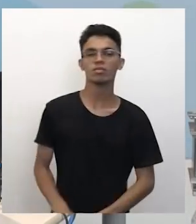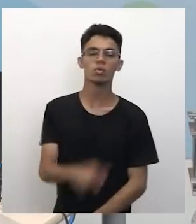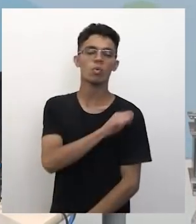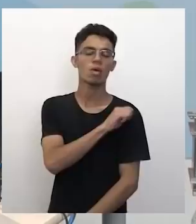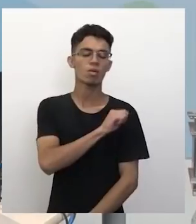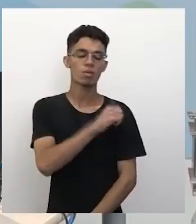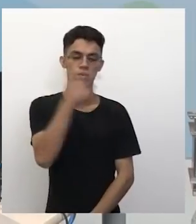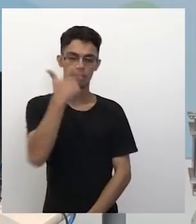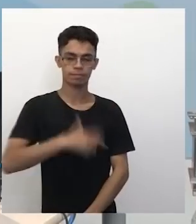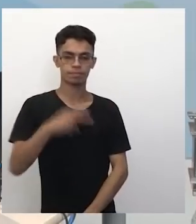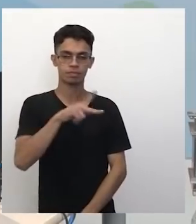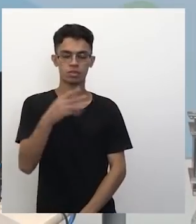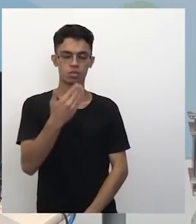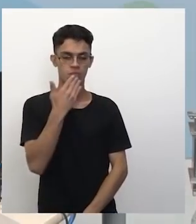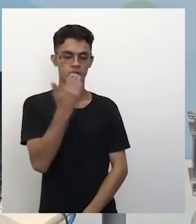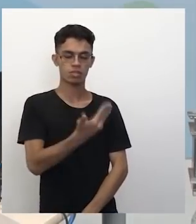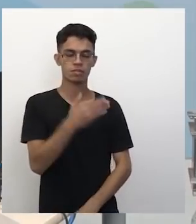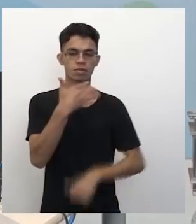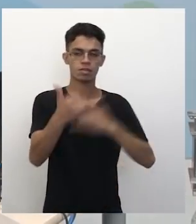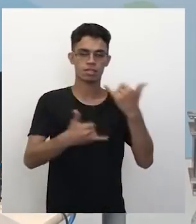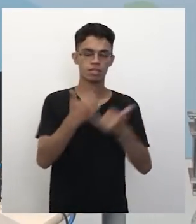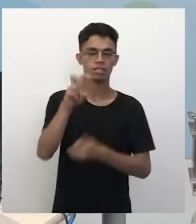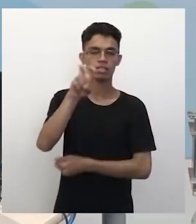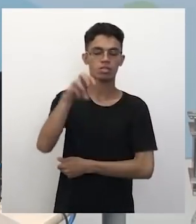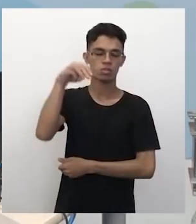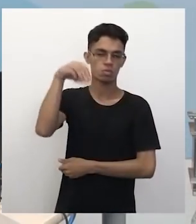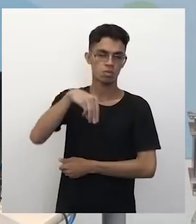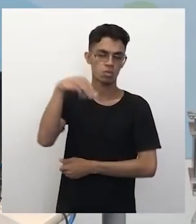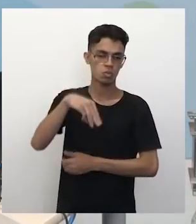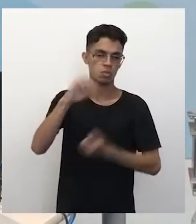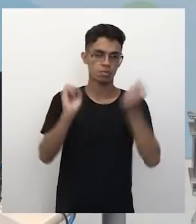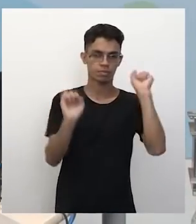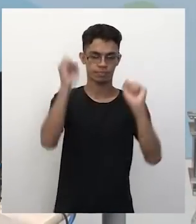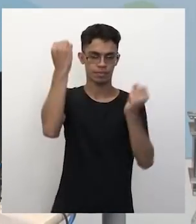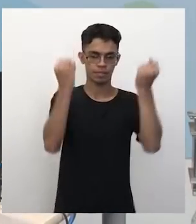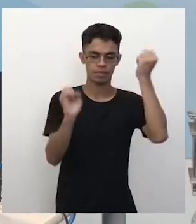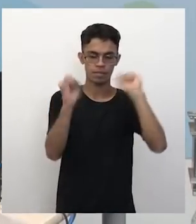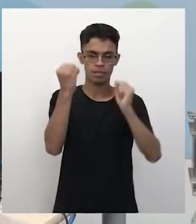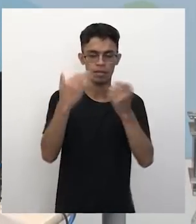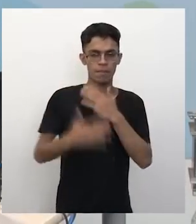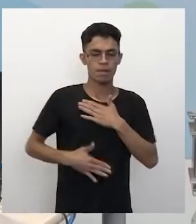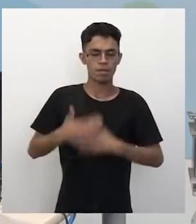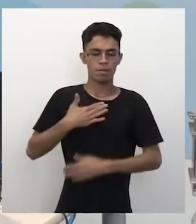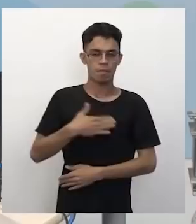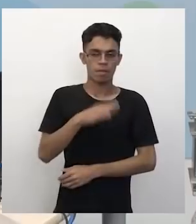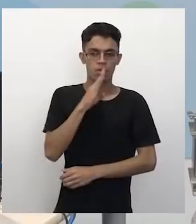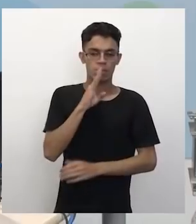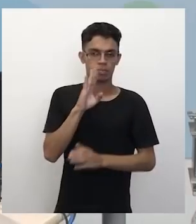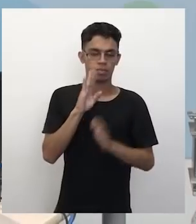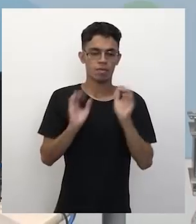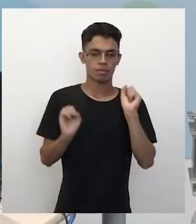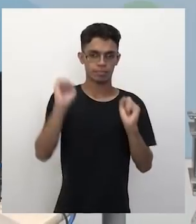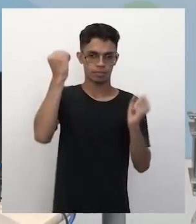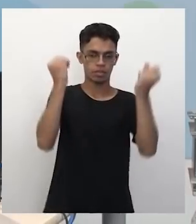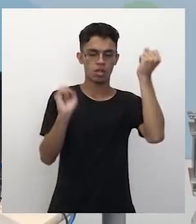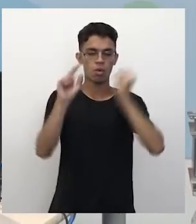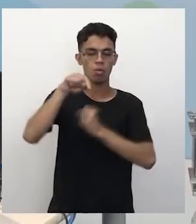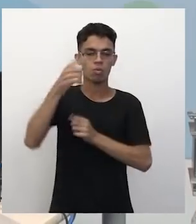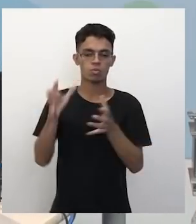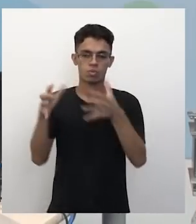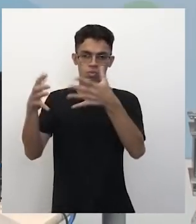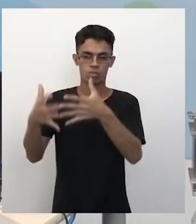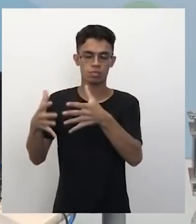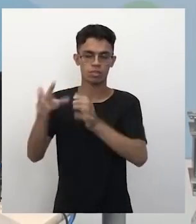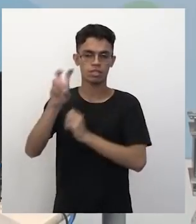brincadeira. Eram 5 minutos de atividade física sem parar. Então, 5 minutos um grupo fazia polichinelo e 5 minutos o outro grupo